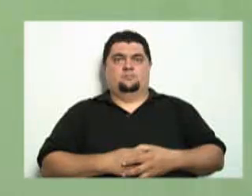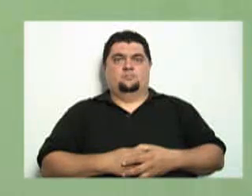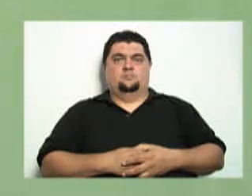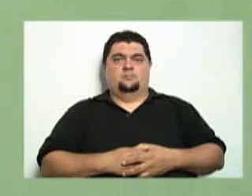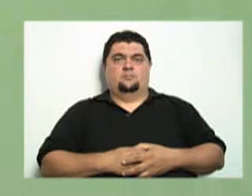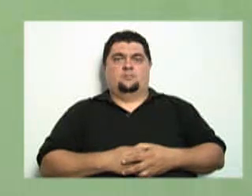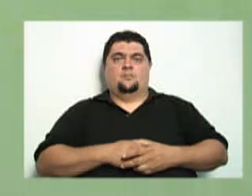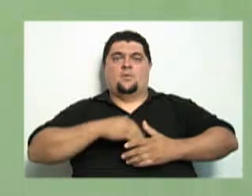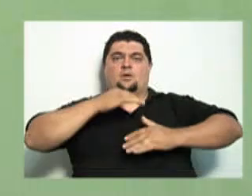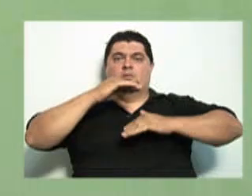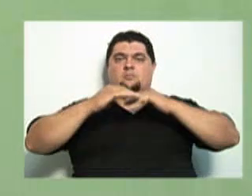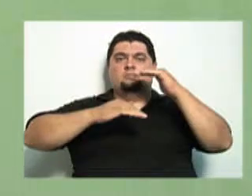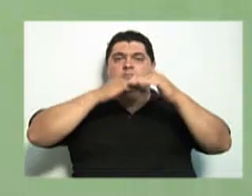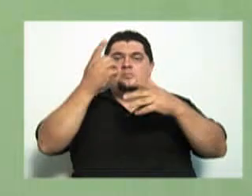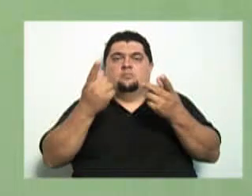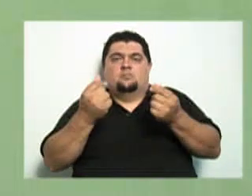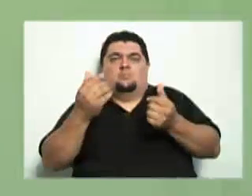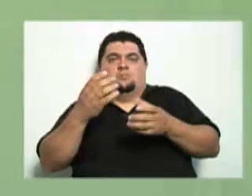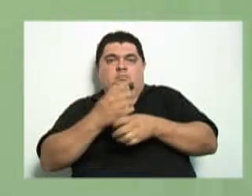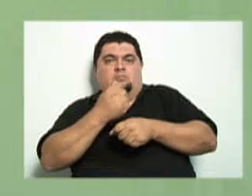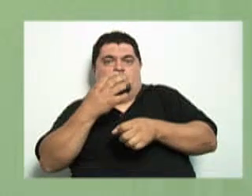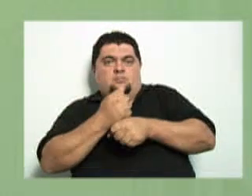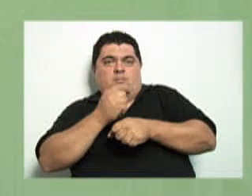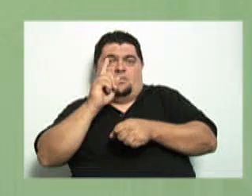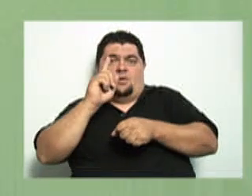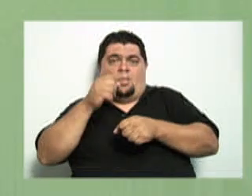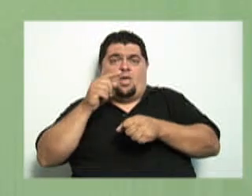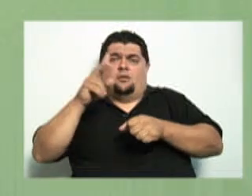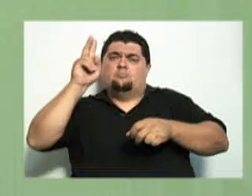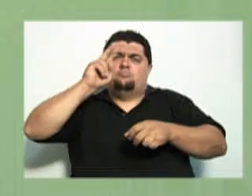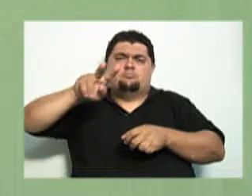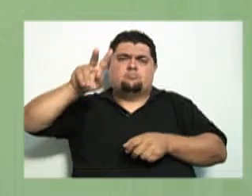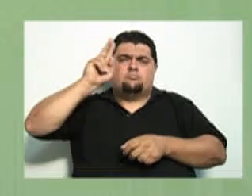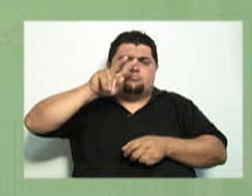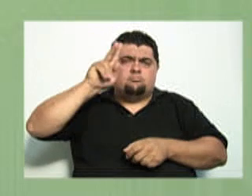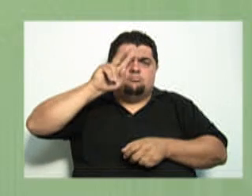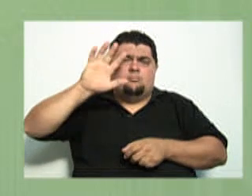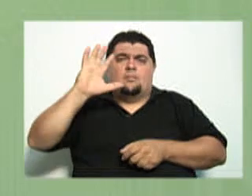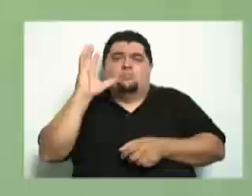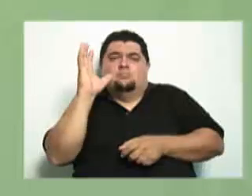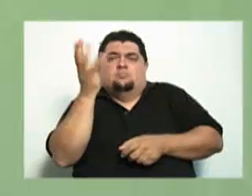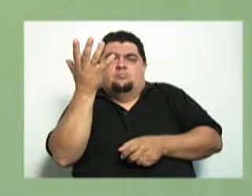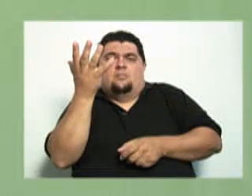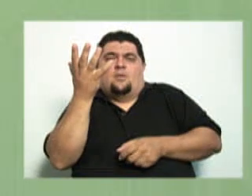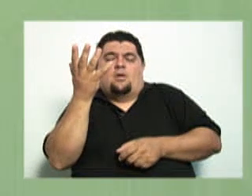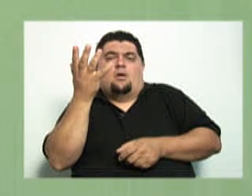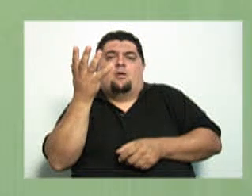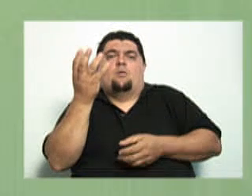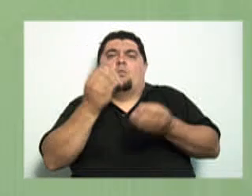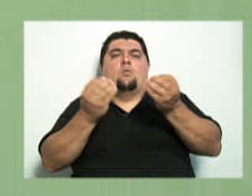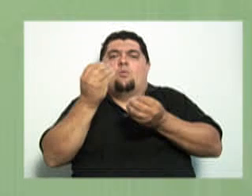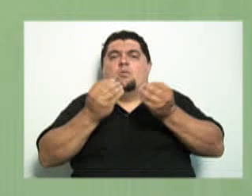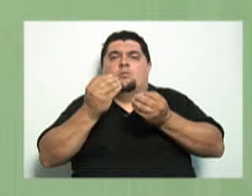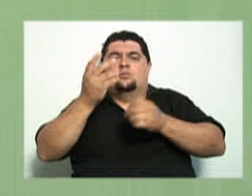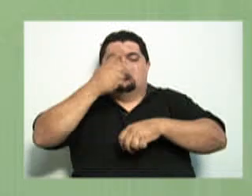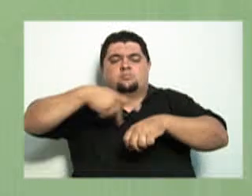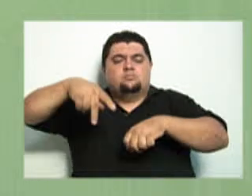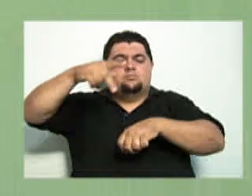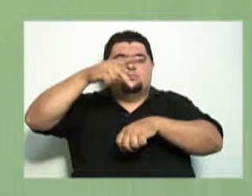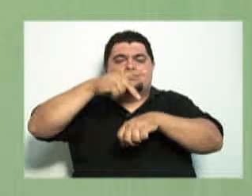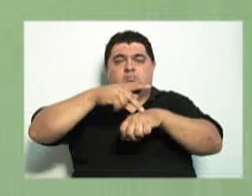O desenvolvimento econômico é um fenômeno histórico que passa a ocorrer nos países